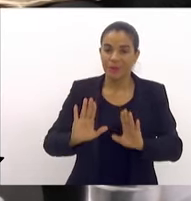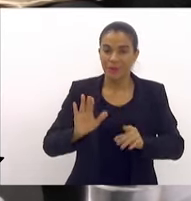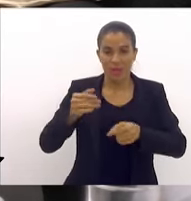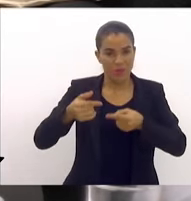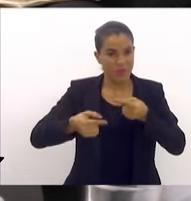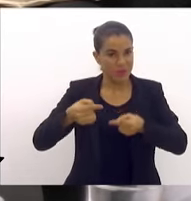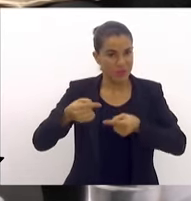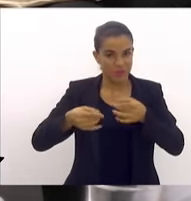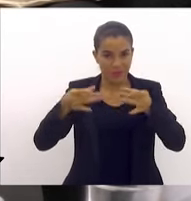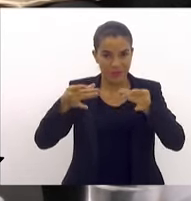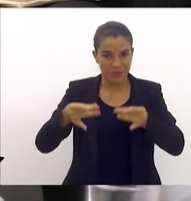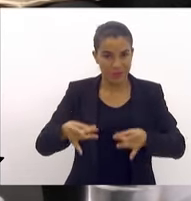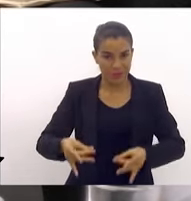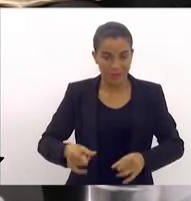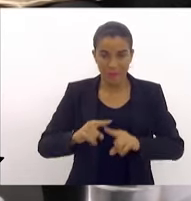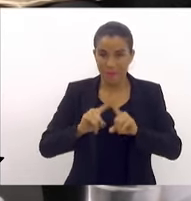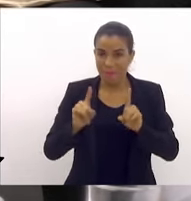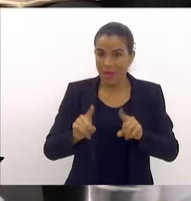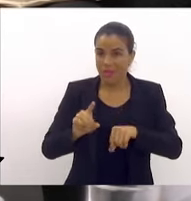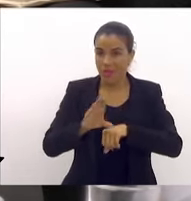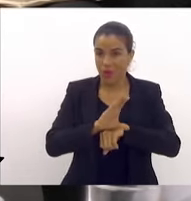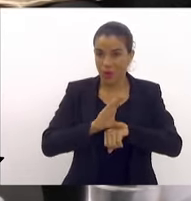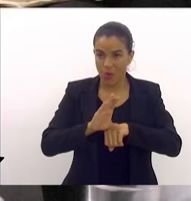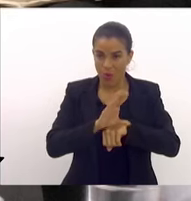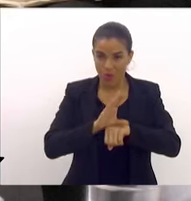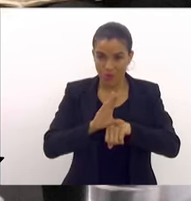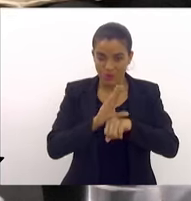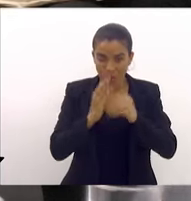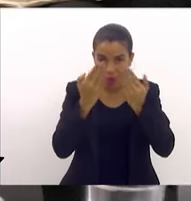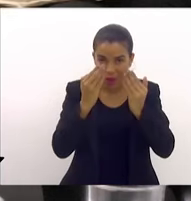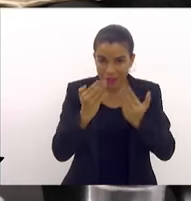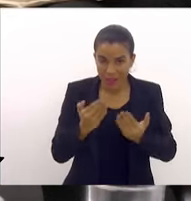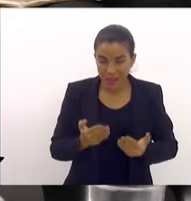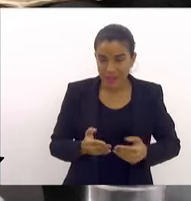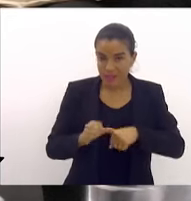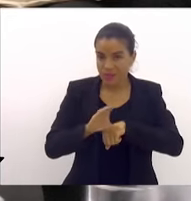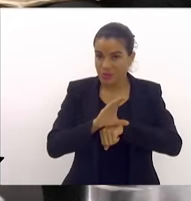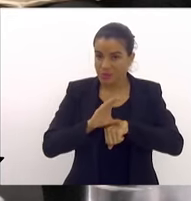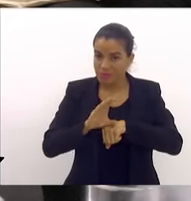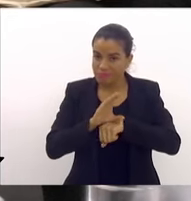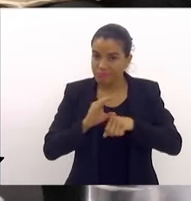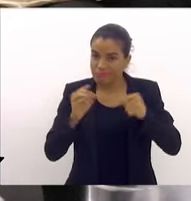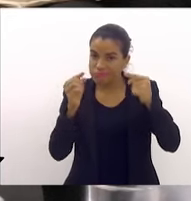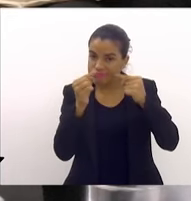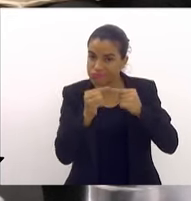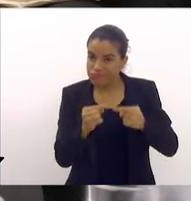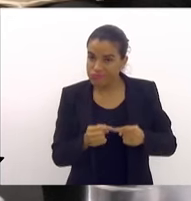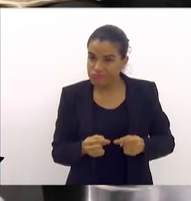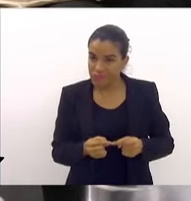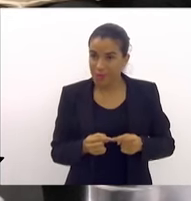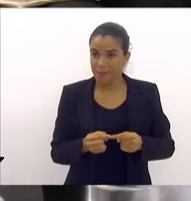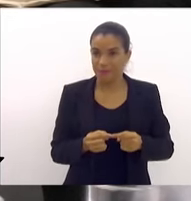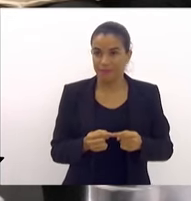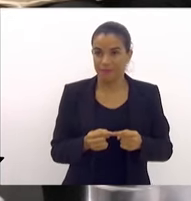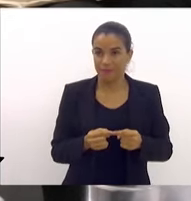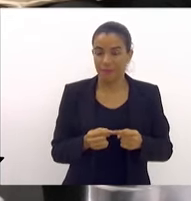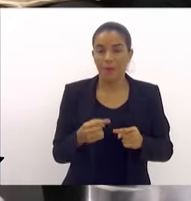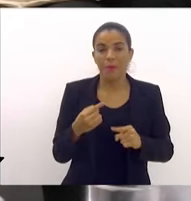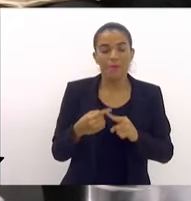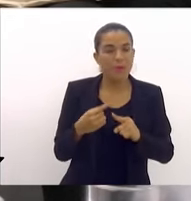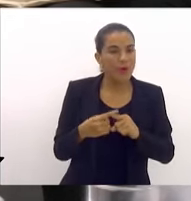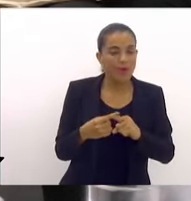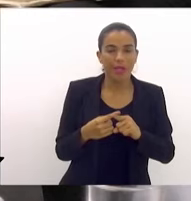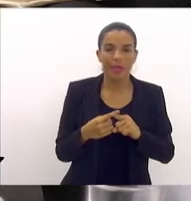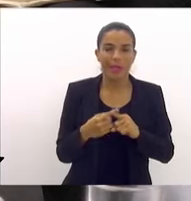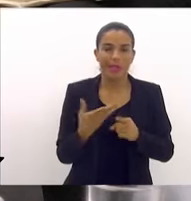de mérito, mas uma análise de constitucionalidade, uma análise material da constitucionalidade sobre livre iniciativa. Porque a partir do